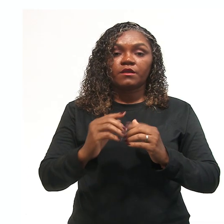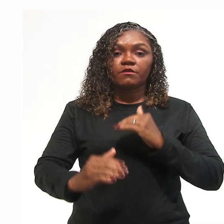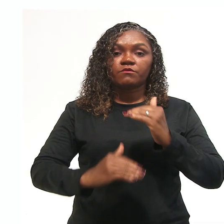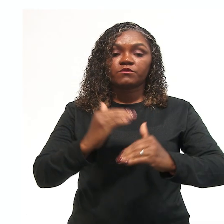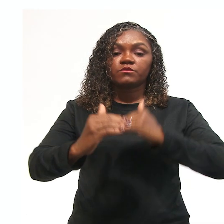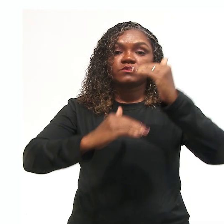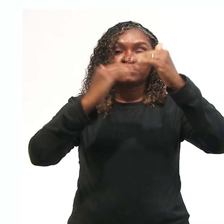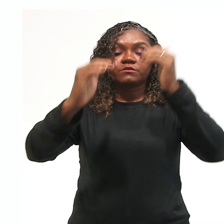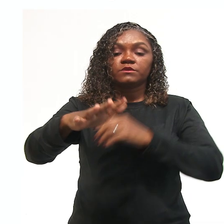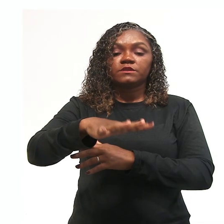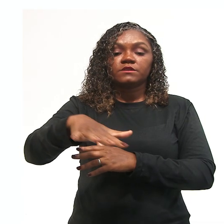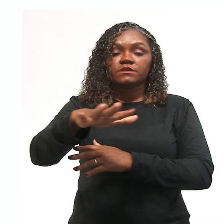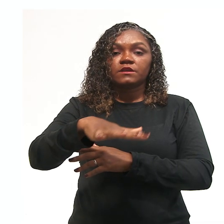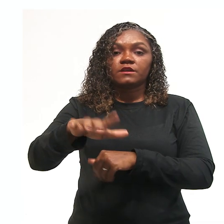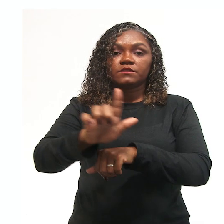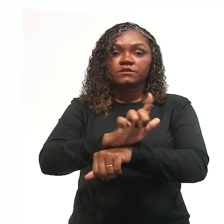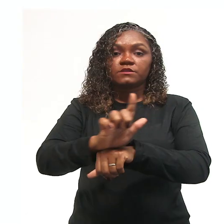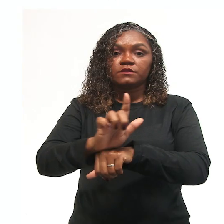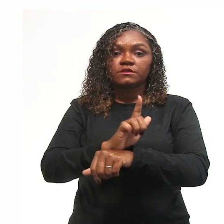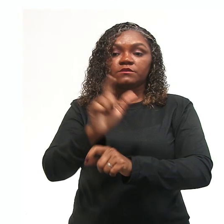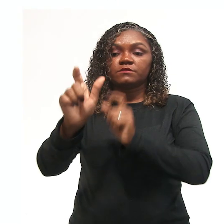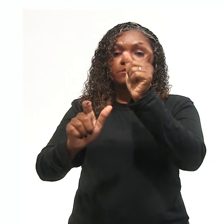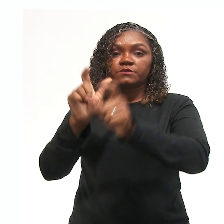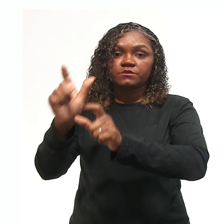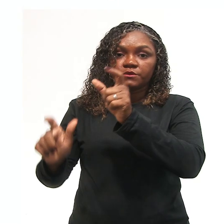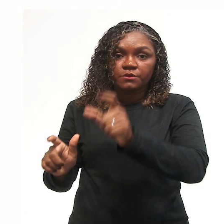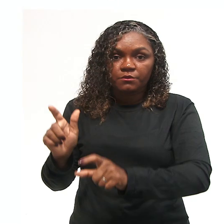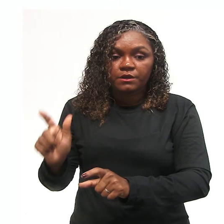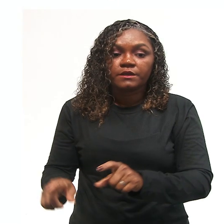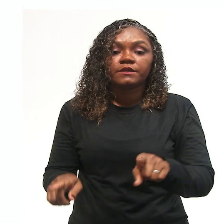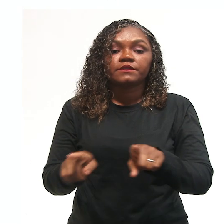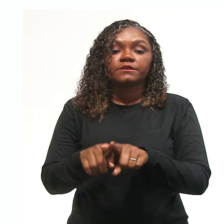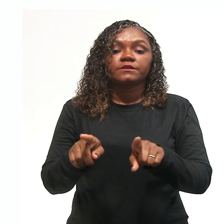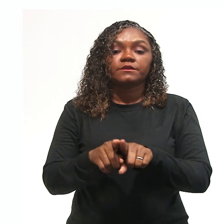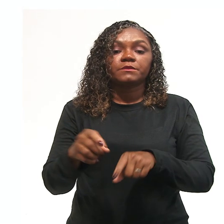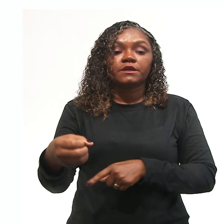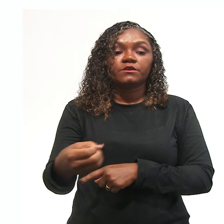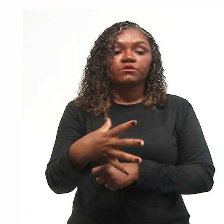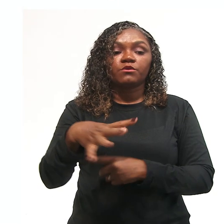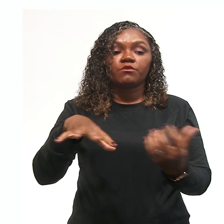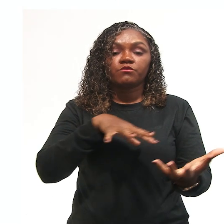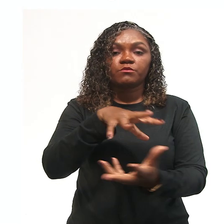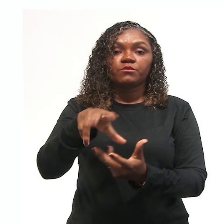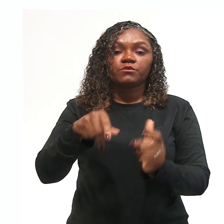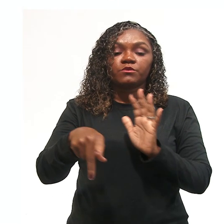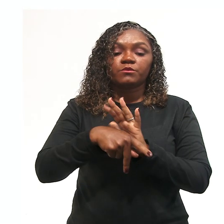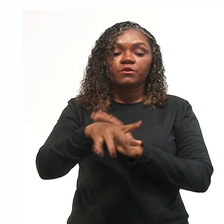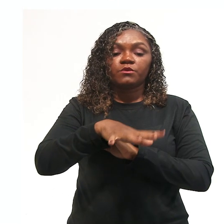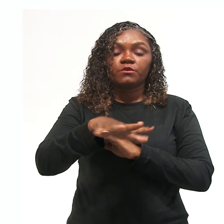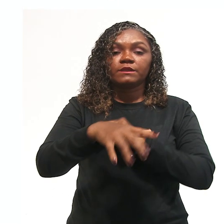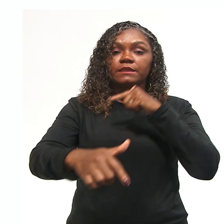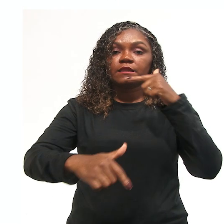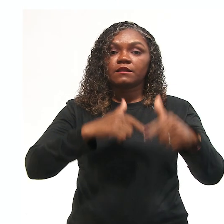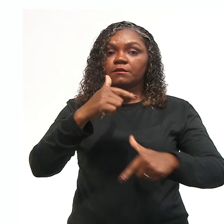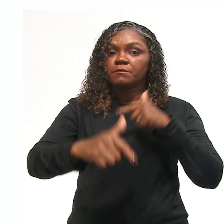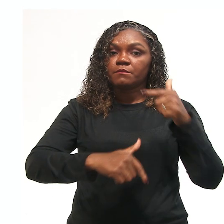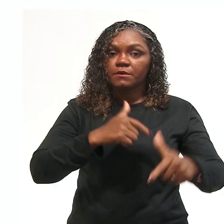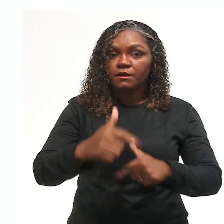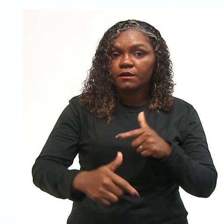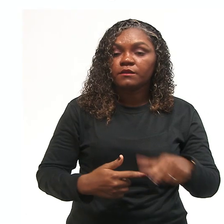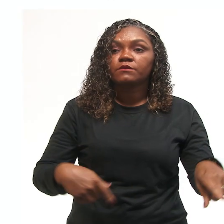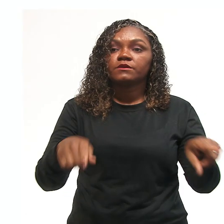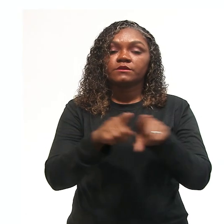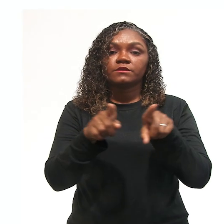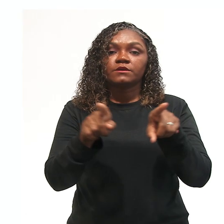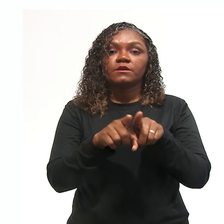áreas de gestão de pessoas e o novo mundo do trabalho. Além disso, vamos comentar sobre